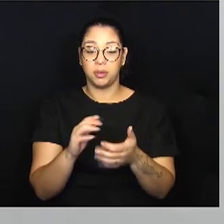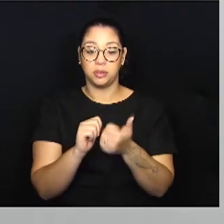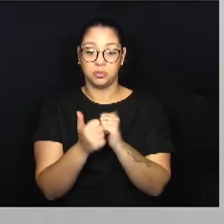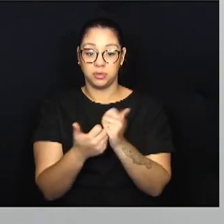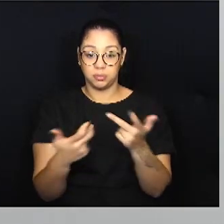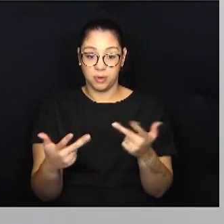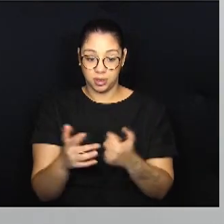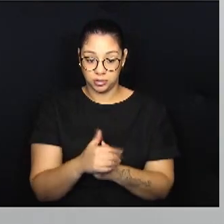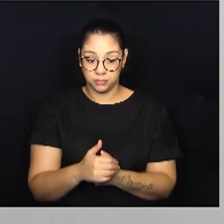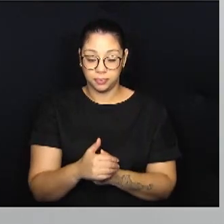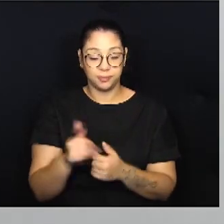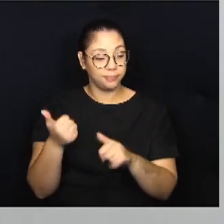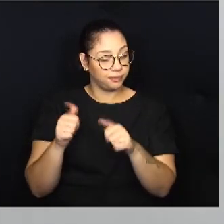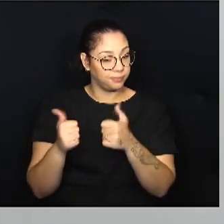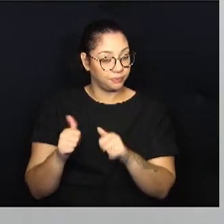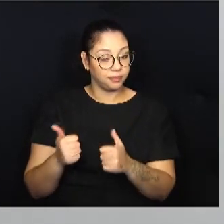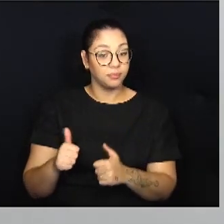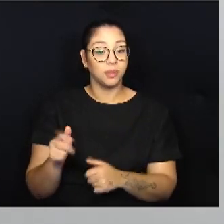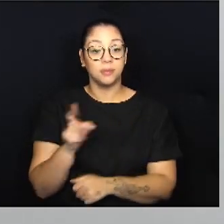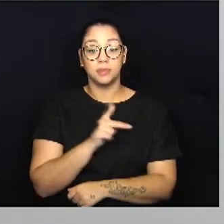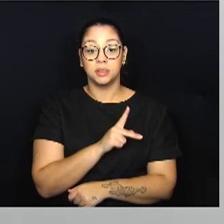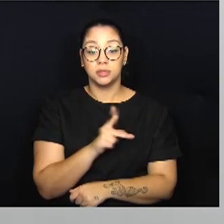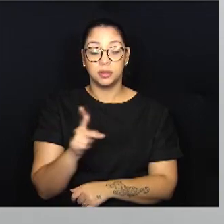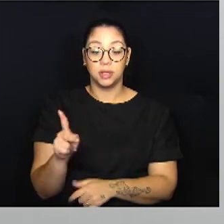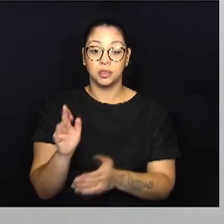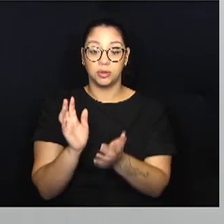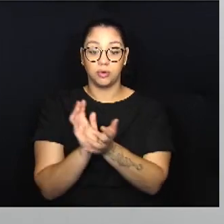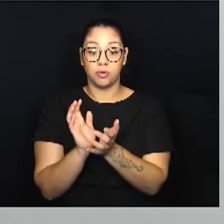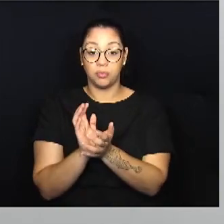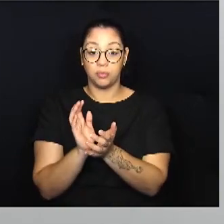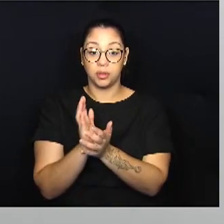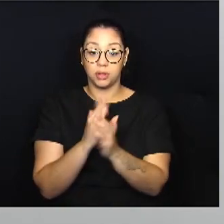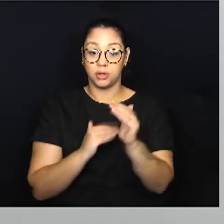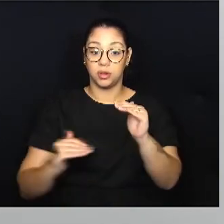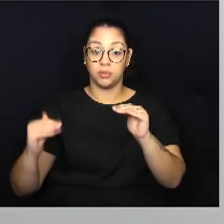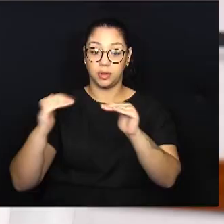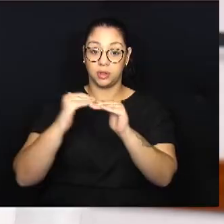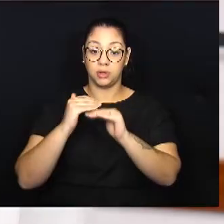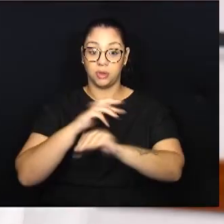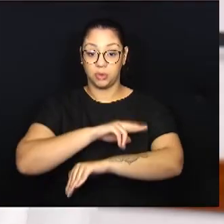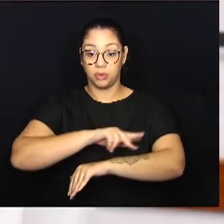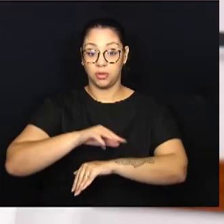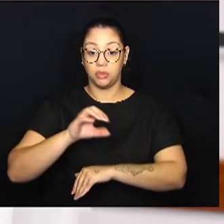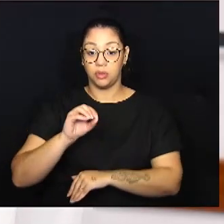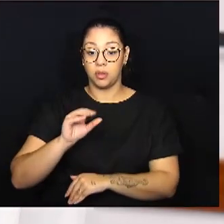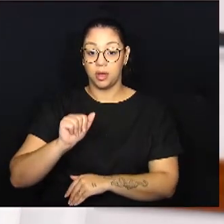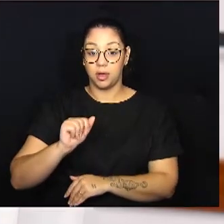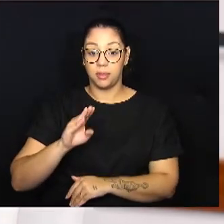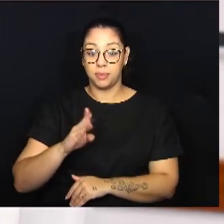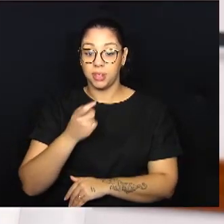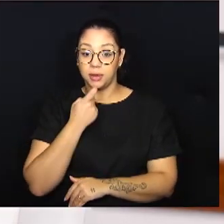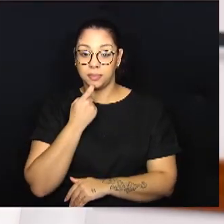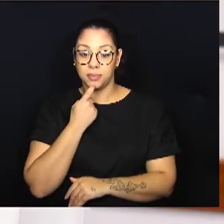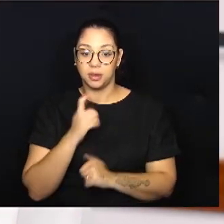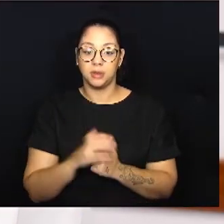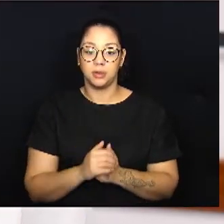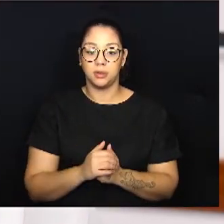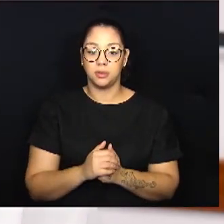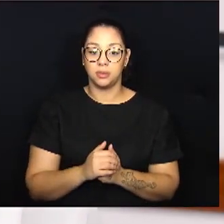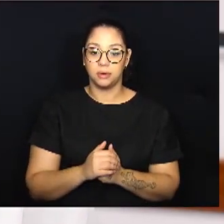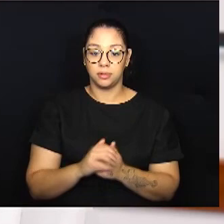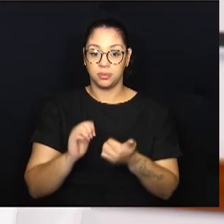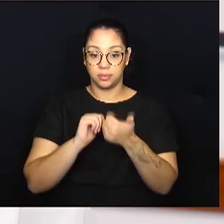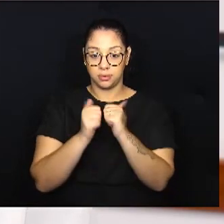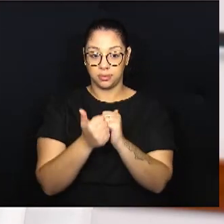É o que avalia a presidente da Comissão da Igualdade Racial da OAB Campinas. Nos jogos de futebol, é muito